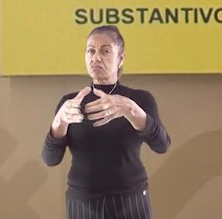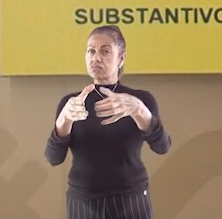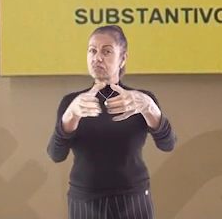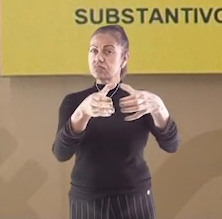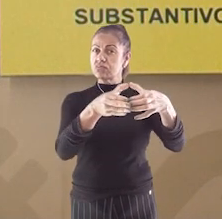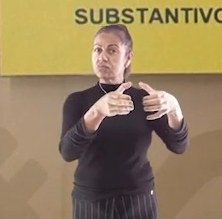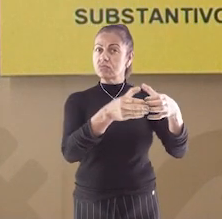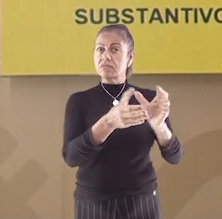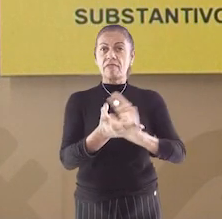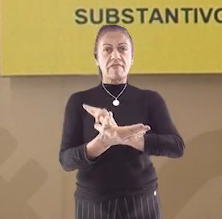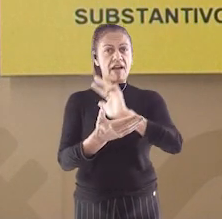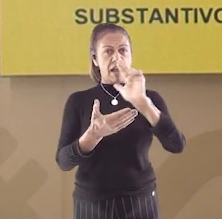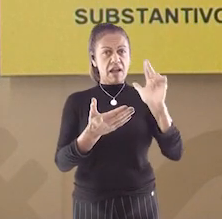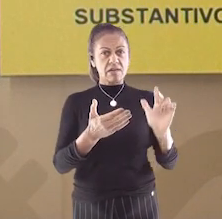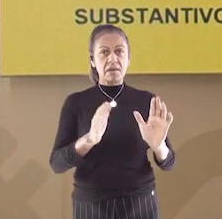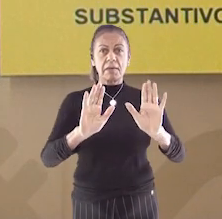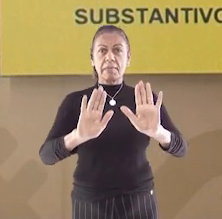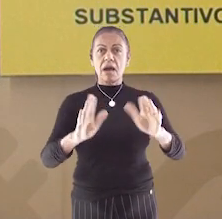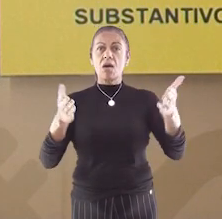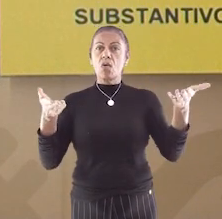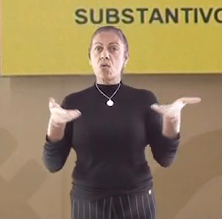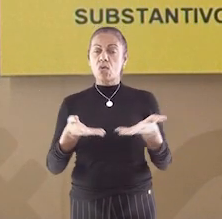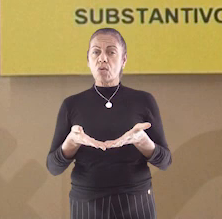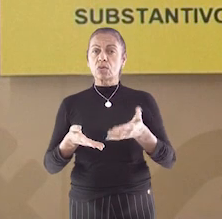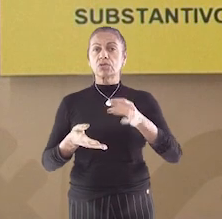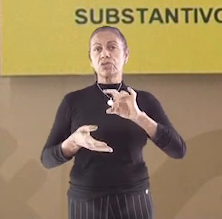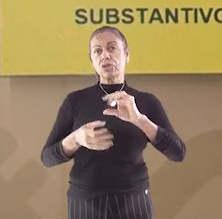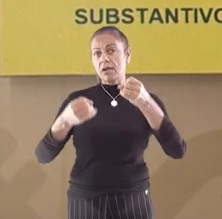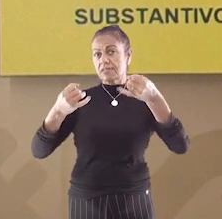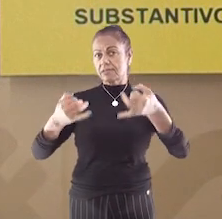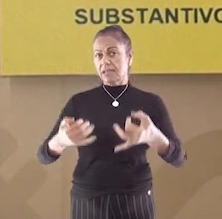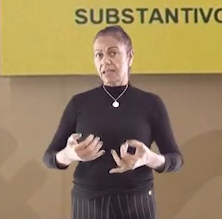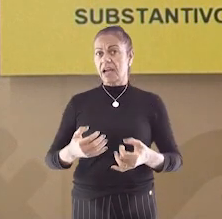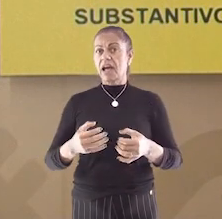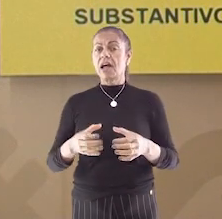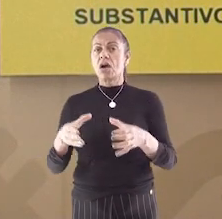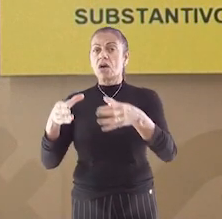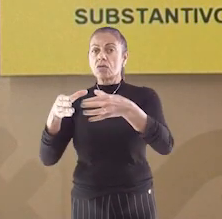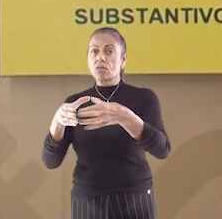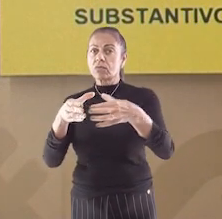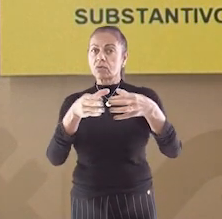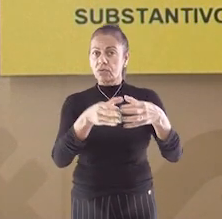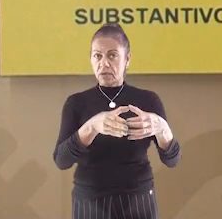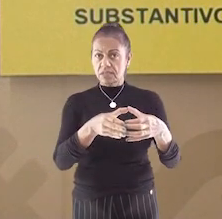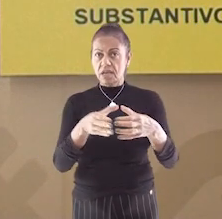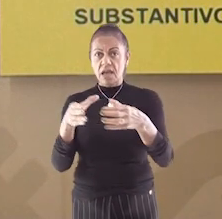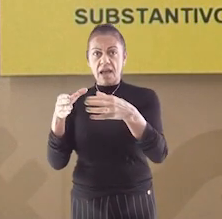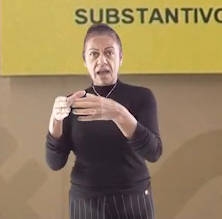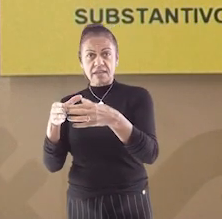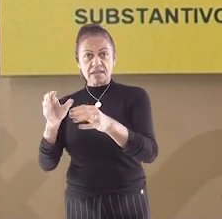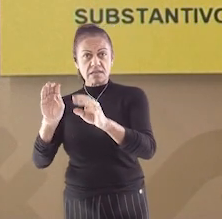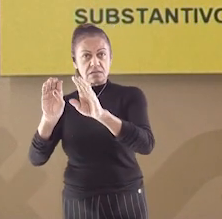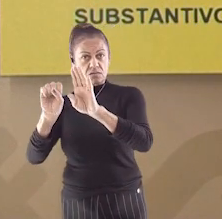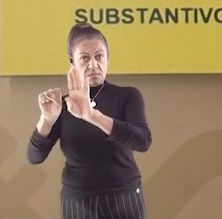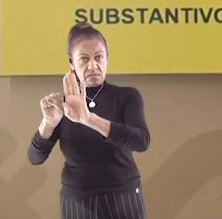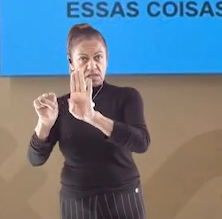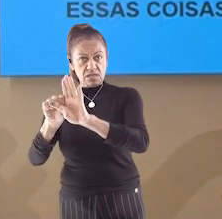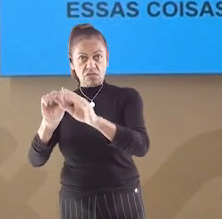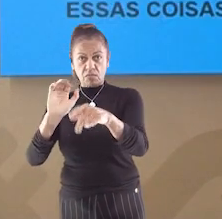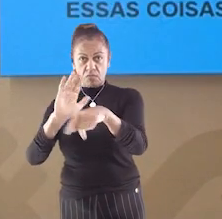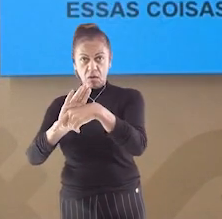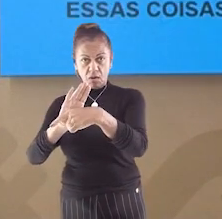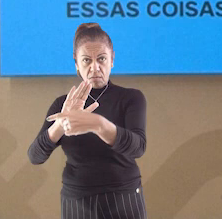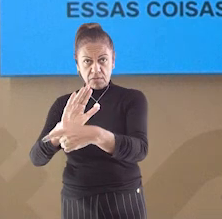ter, a que vamos falar hoje são 2. Substantivos próprios e substantivos comuns. O